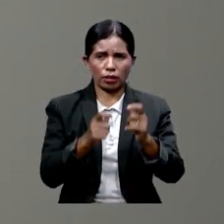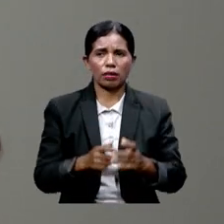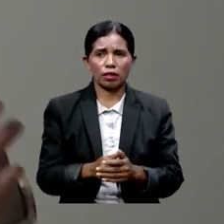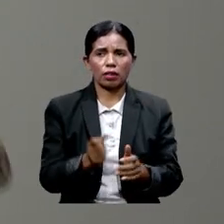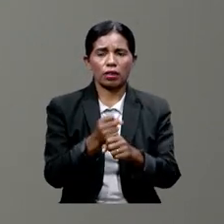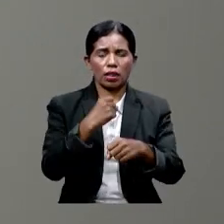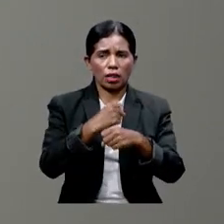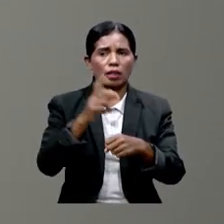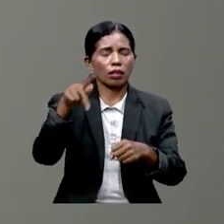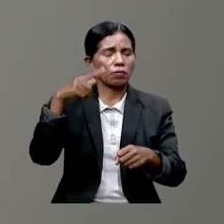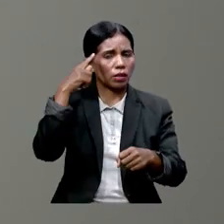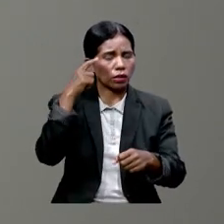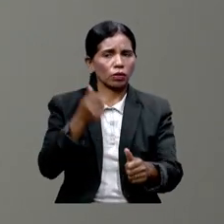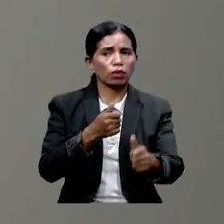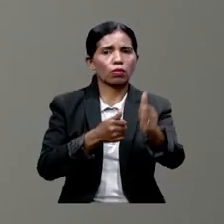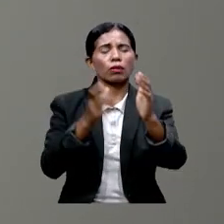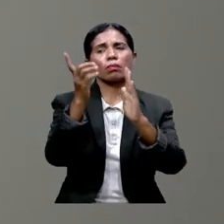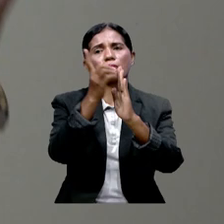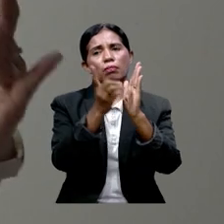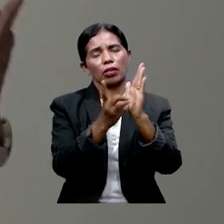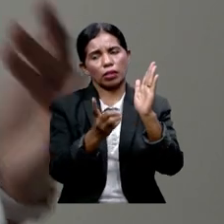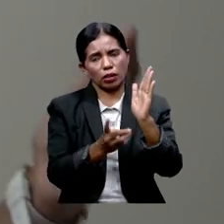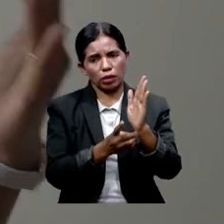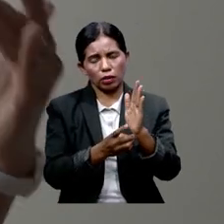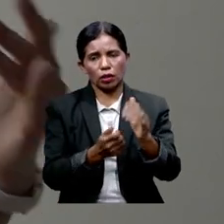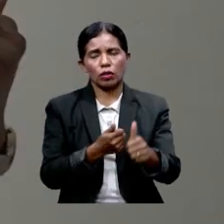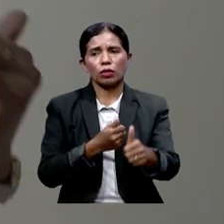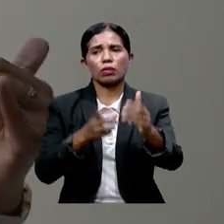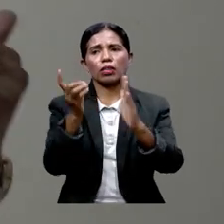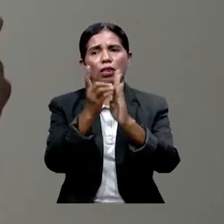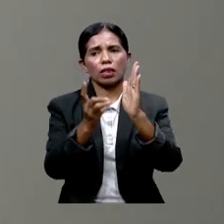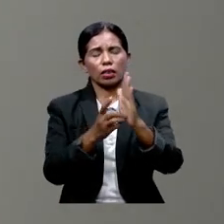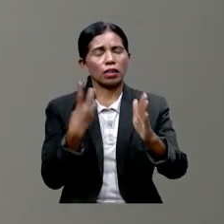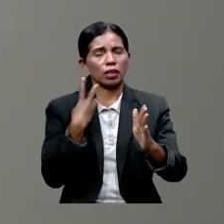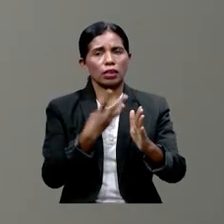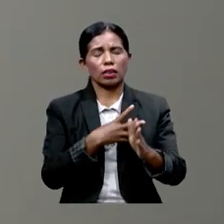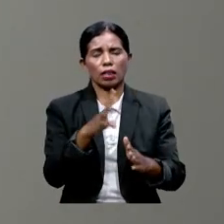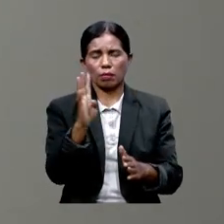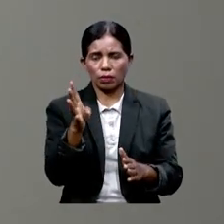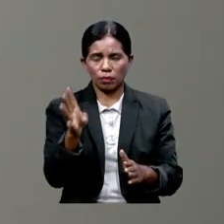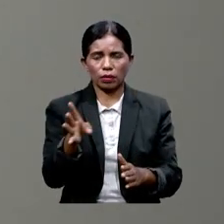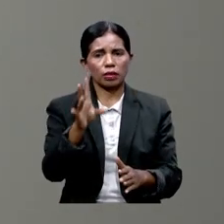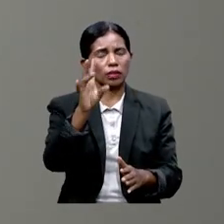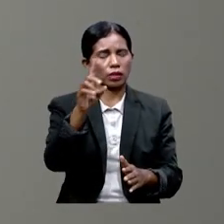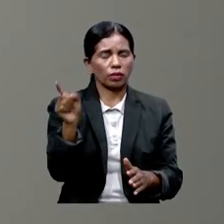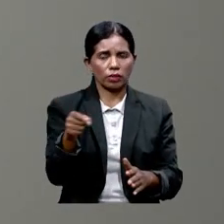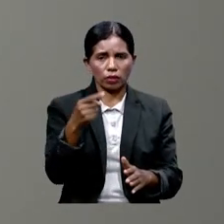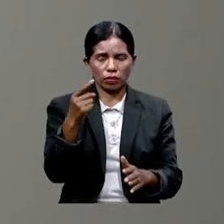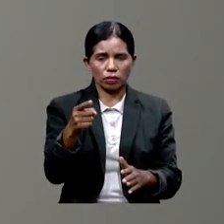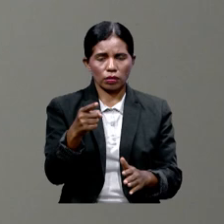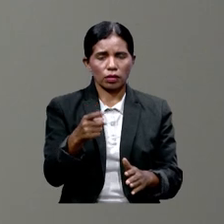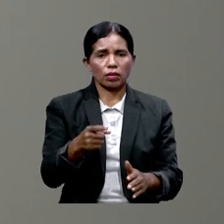halo politika baseia ba dados. Baseia ba dados ida ita 47,6% maka sofre malnutrisão